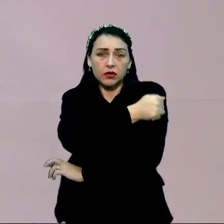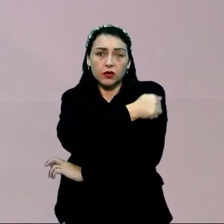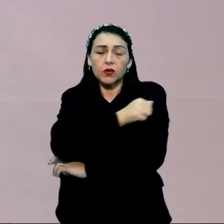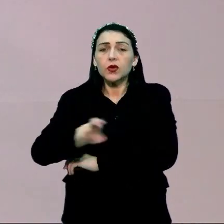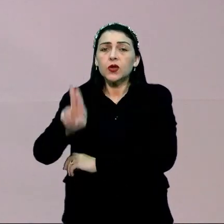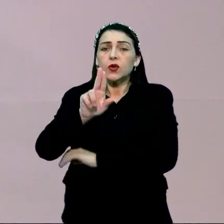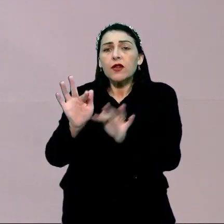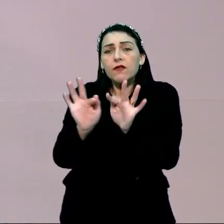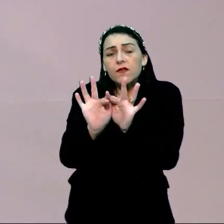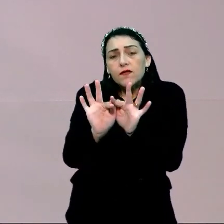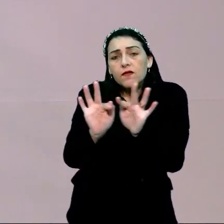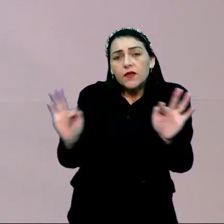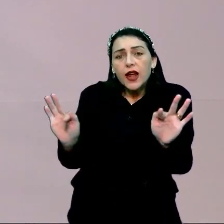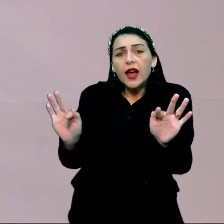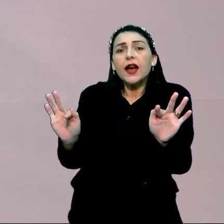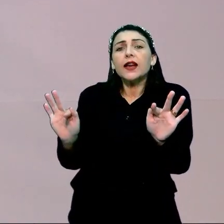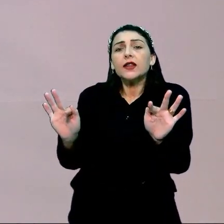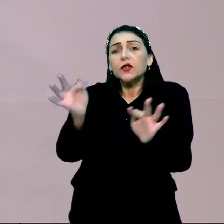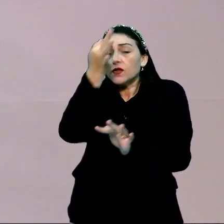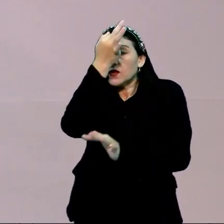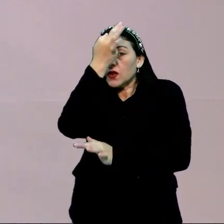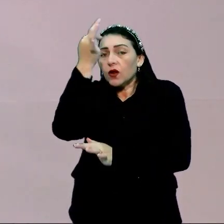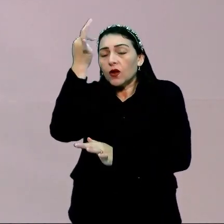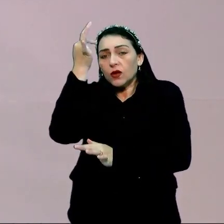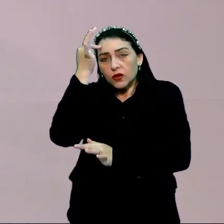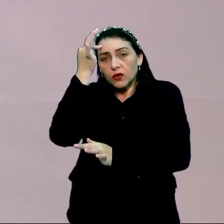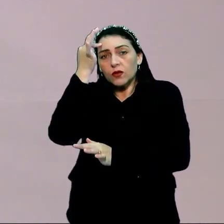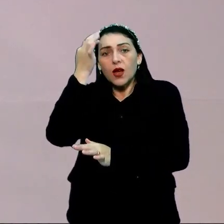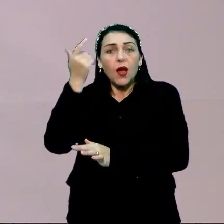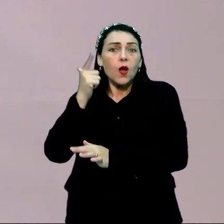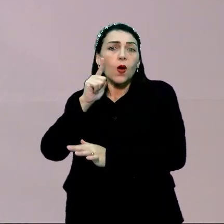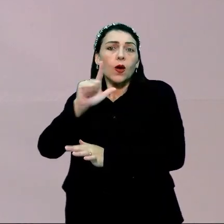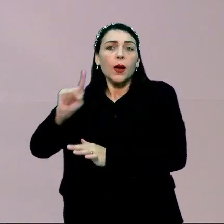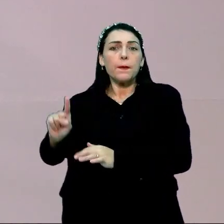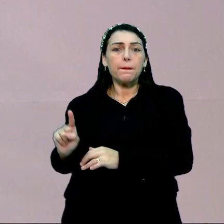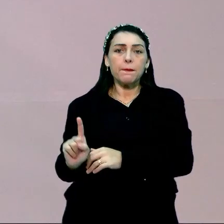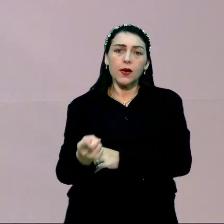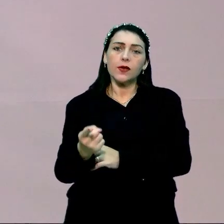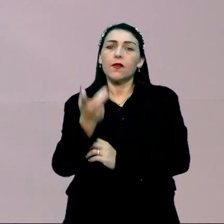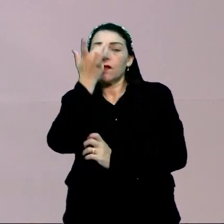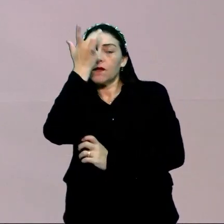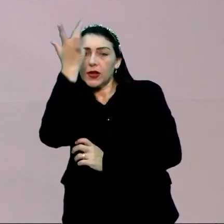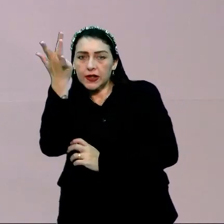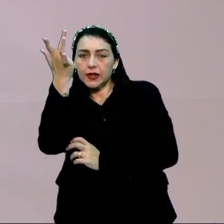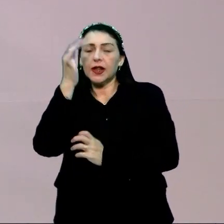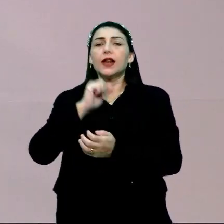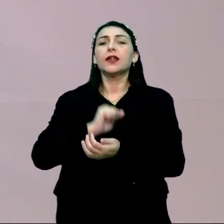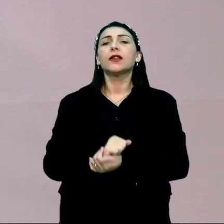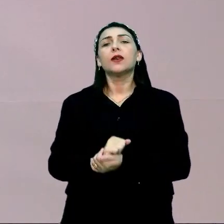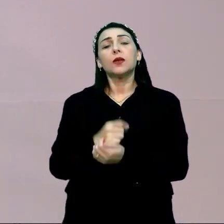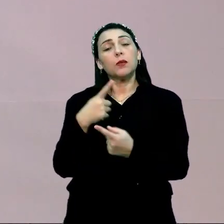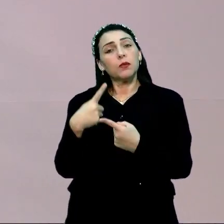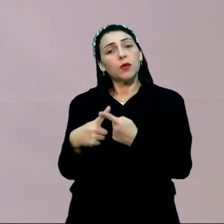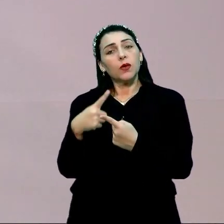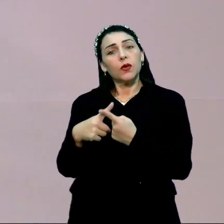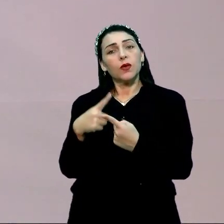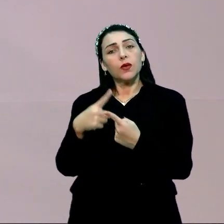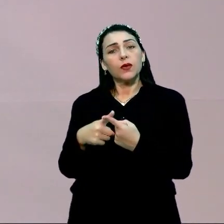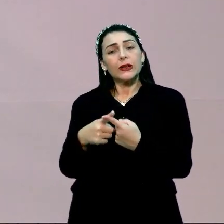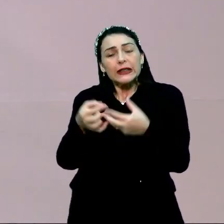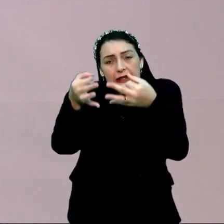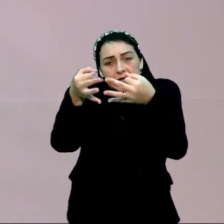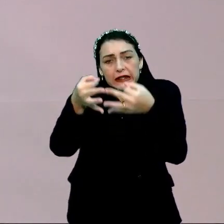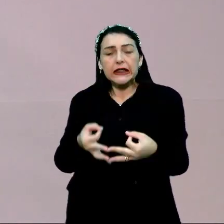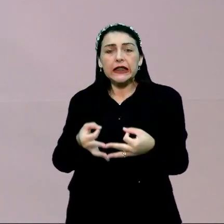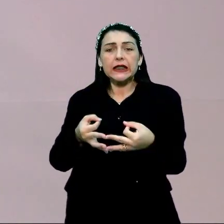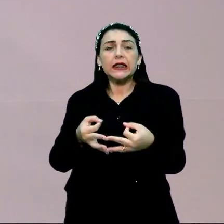até frases de grandes filósofos. E aí alcançam 1000 pontos, assim, com muita facilidade. Porque eles são, assim, certeiros na